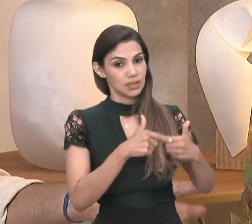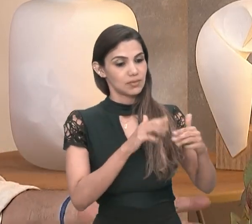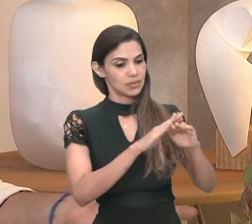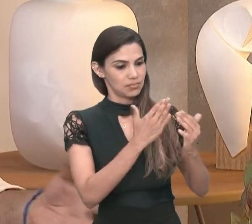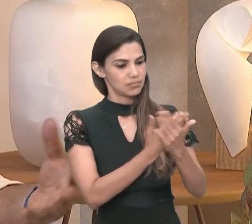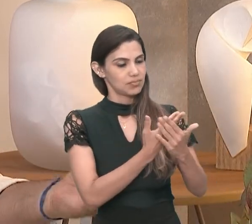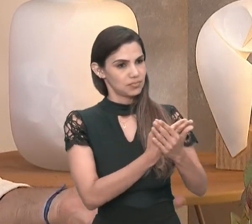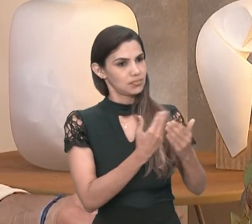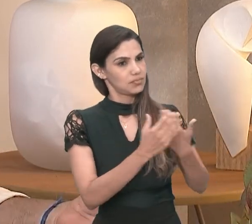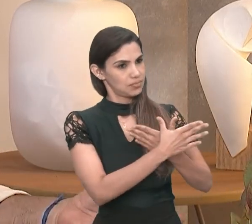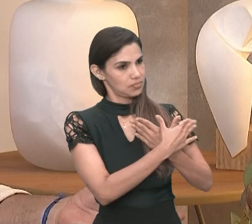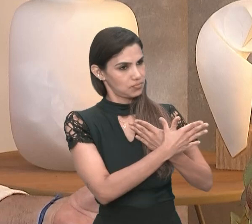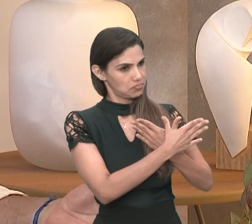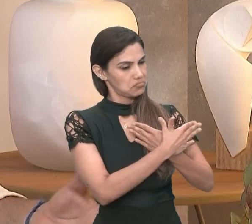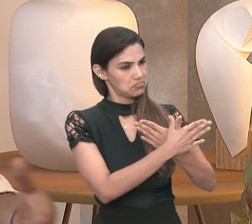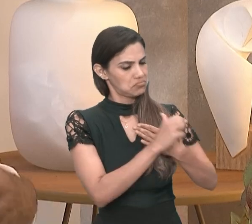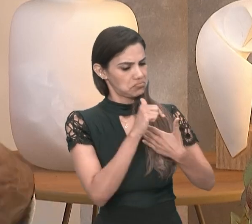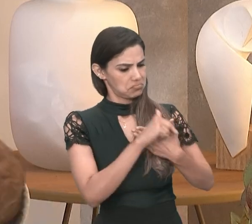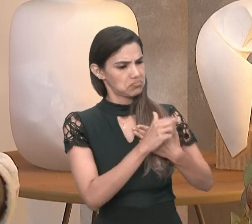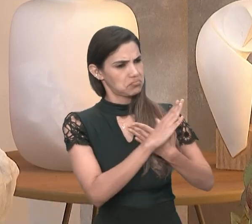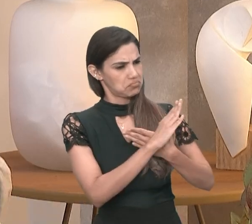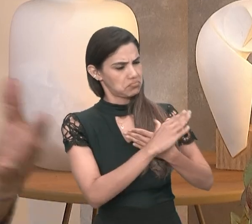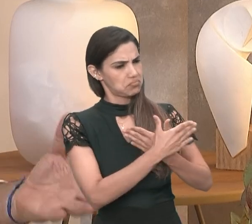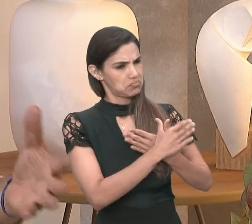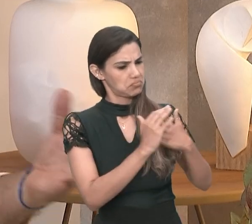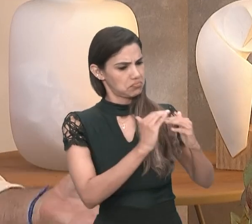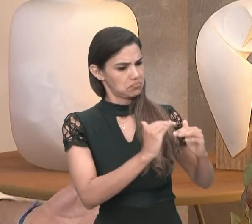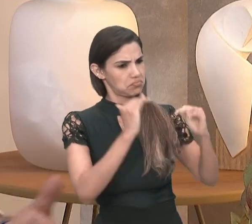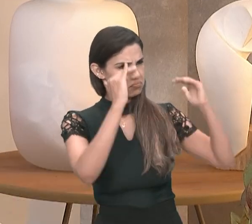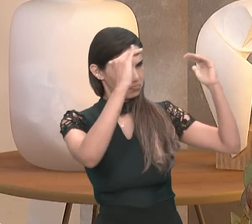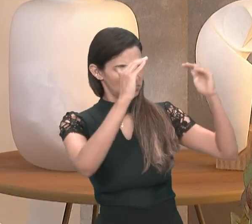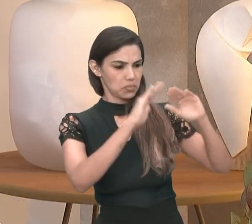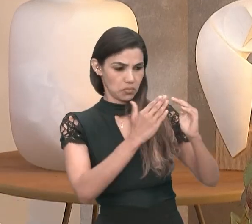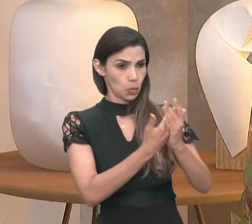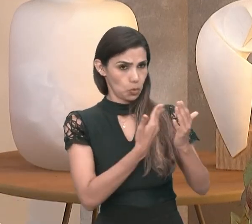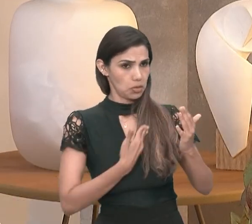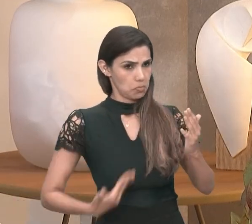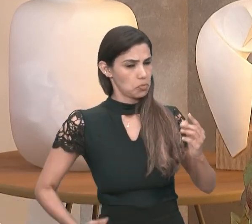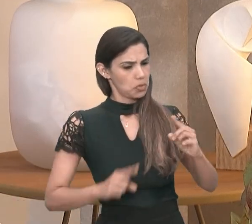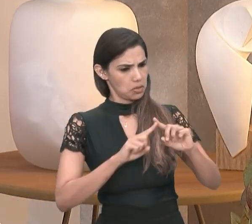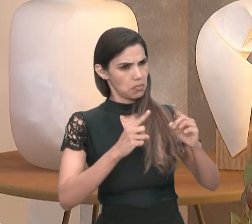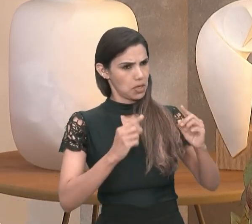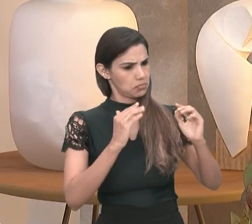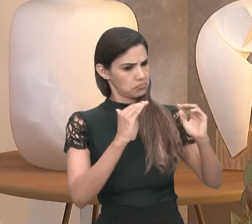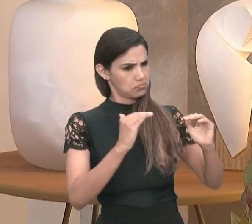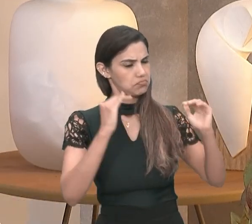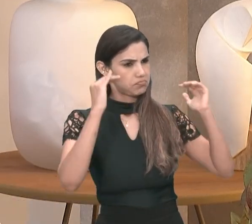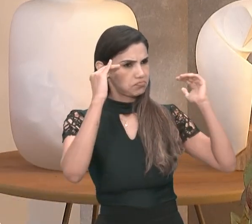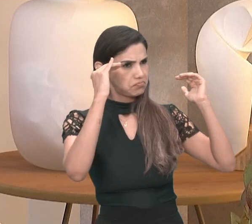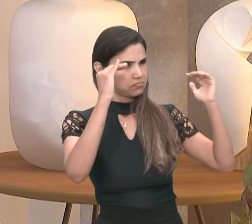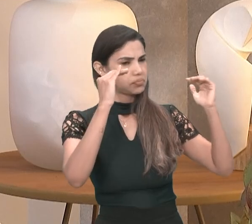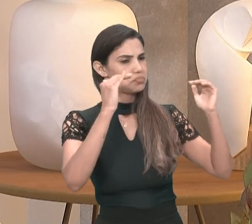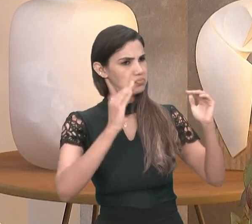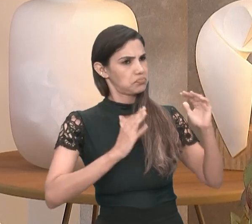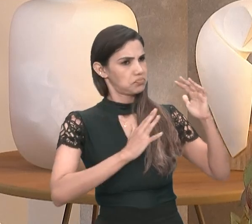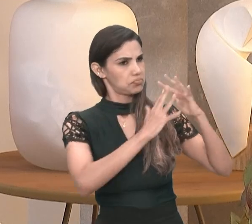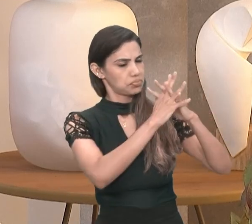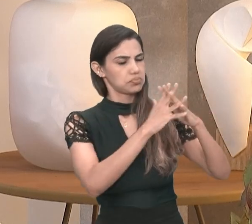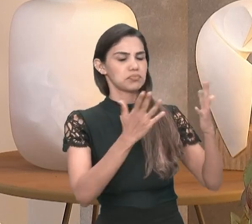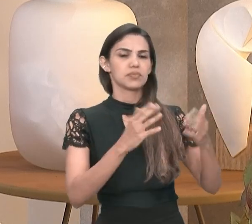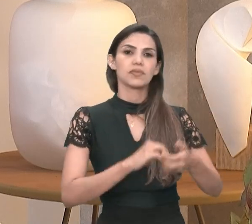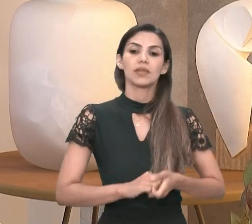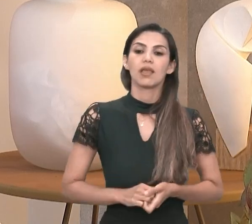era uma escola de excelência, muito, embora pública, mas era de excelência, como outros colégios. Então, quando eu